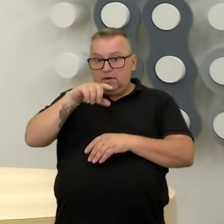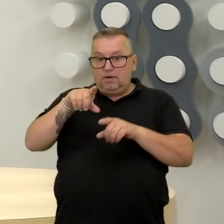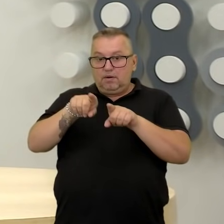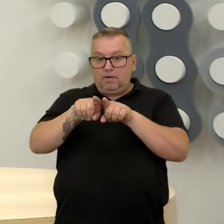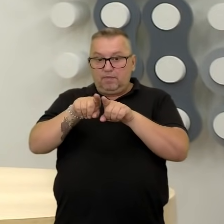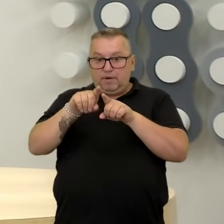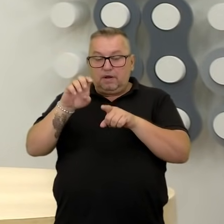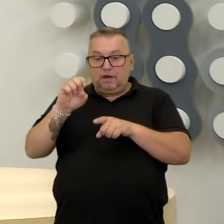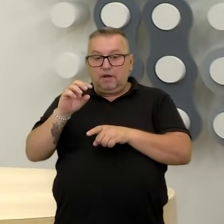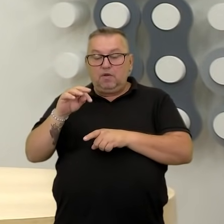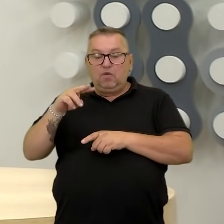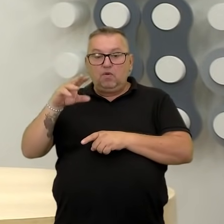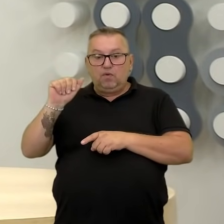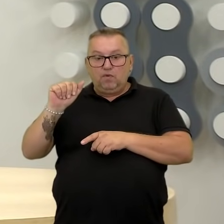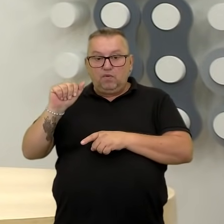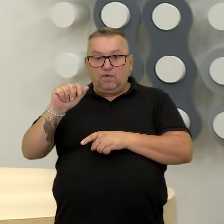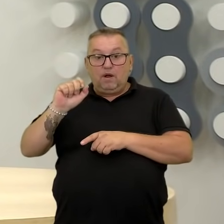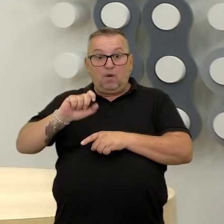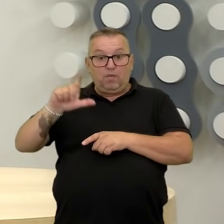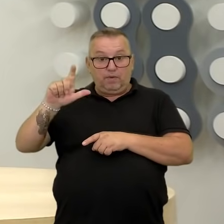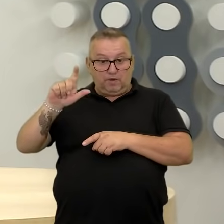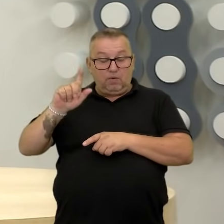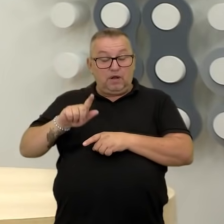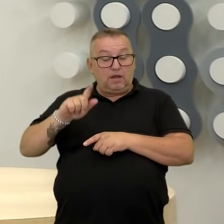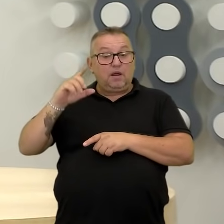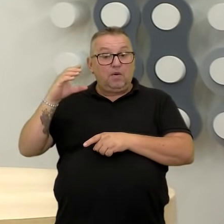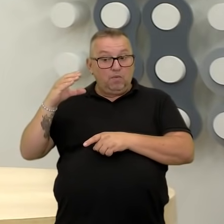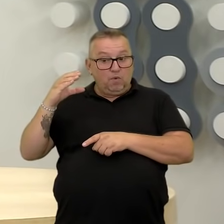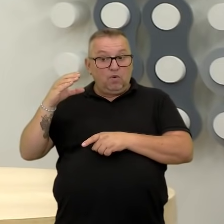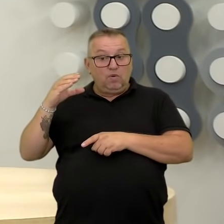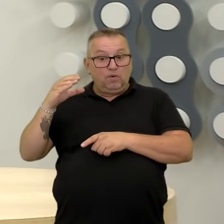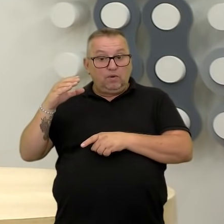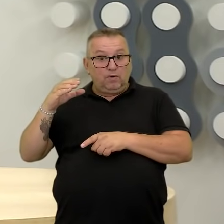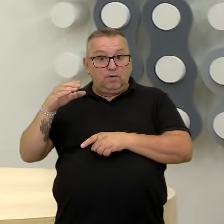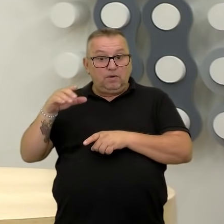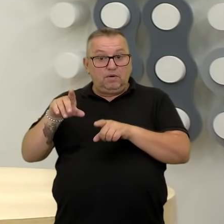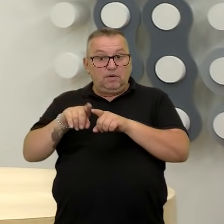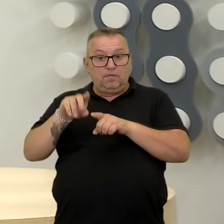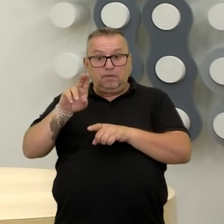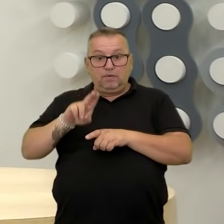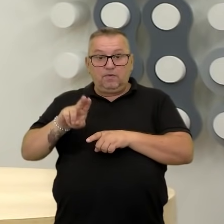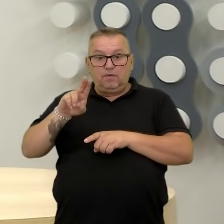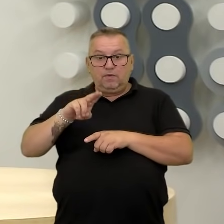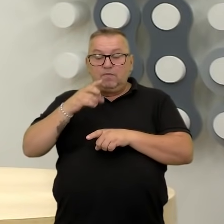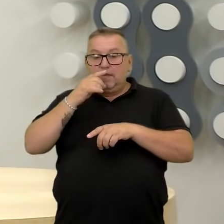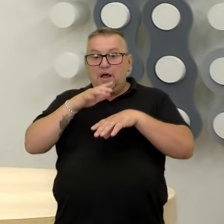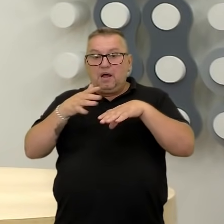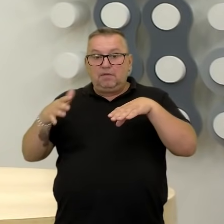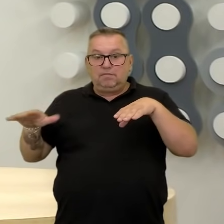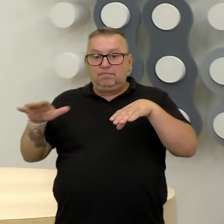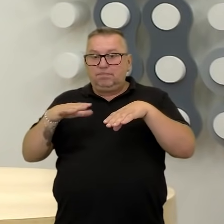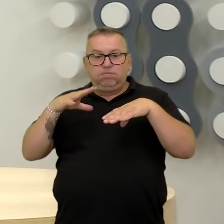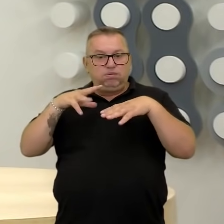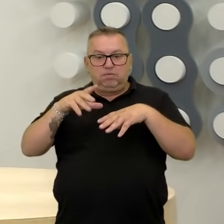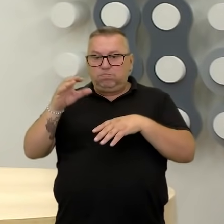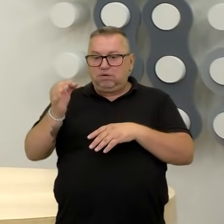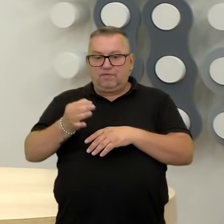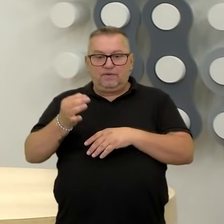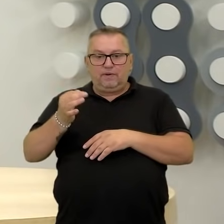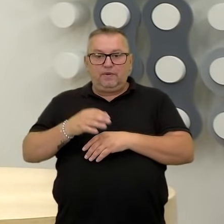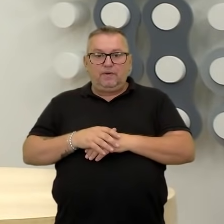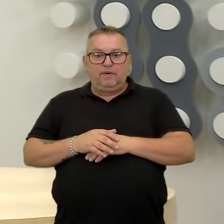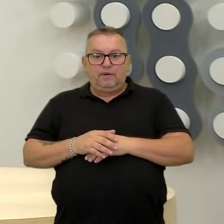efeito estufa devido ao aumento do gás carbônico a concentração né aumento do nível dos mares e oceanos pegou tudo